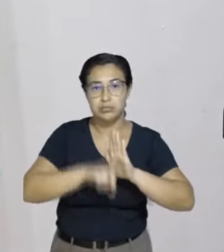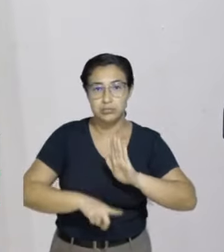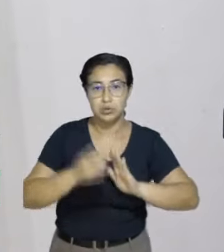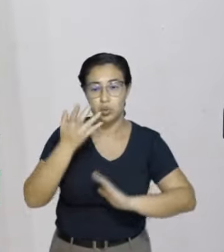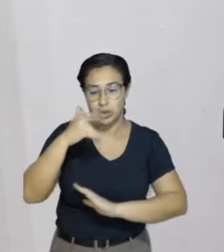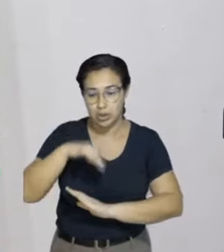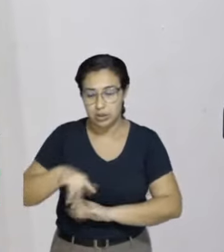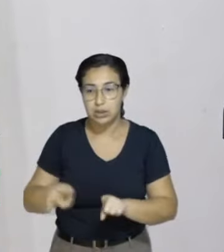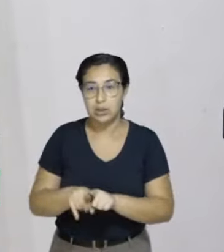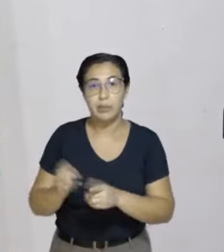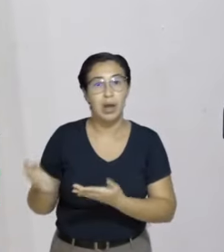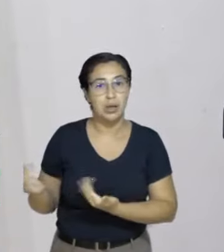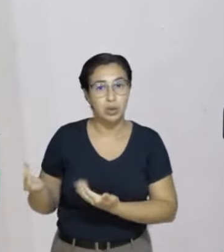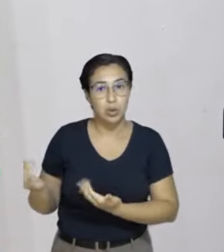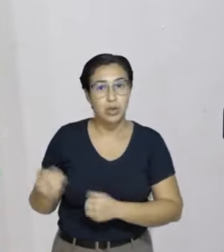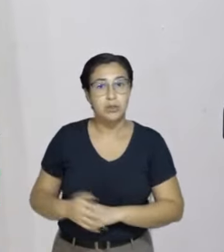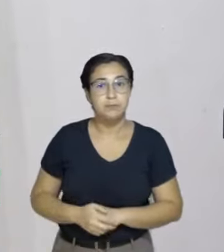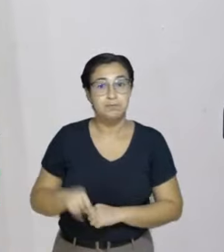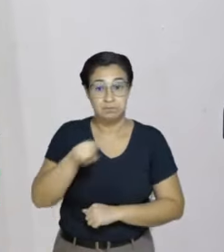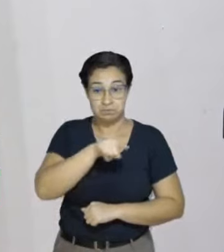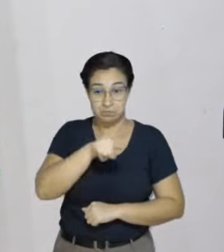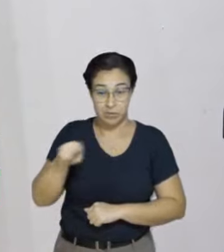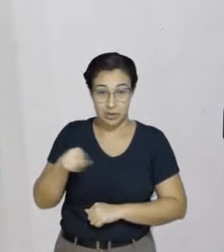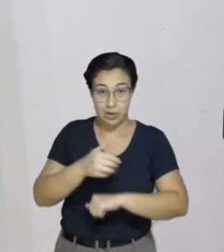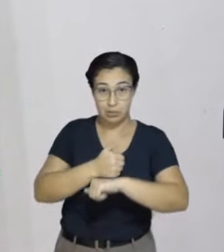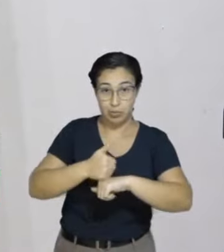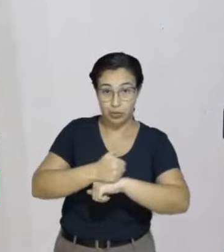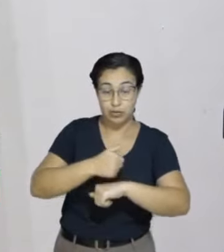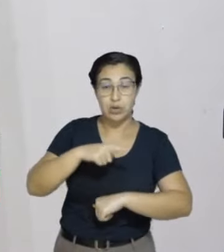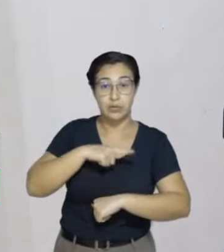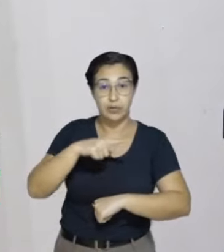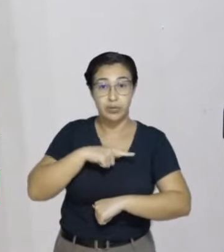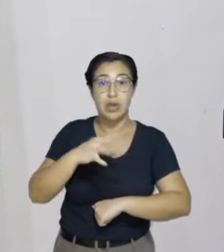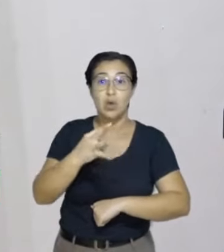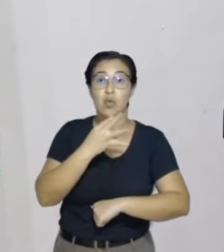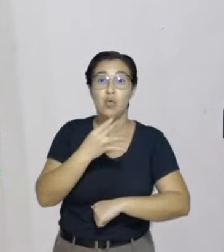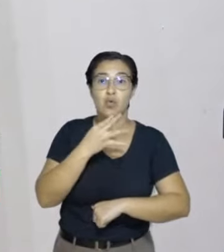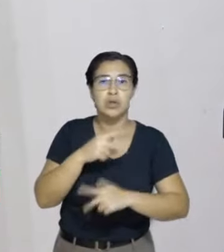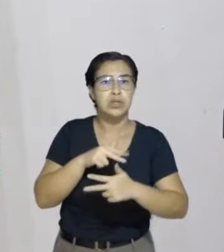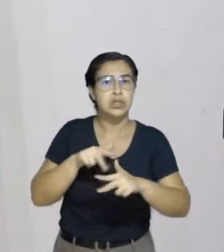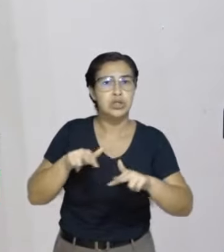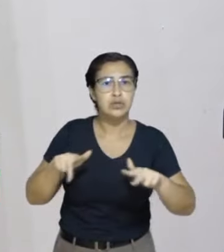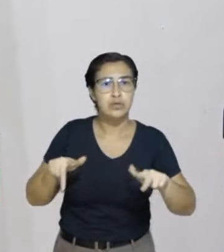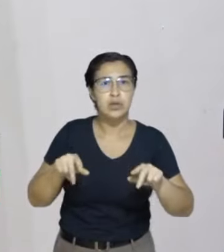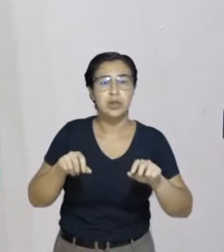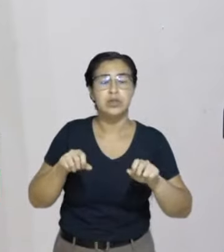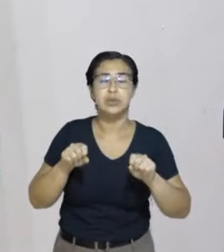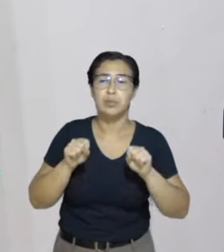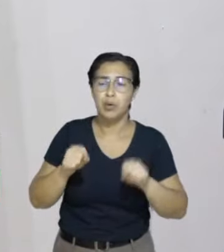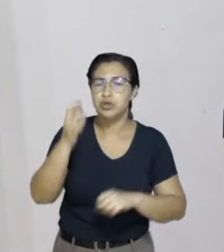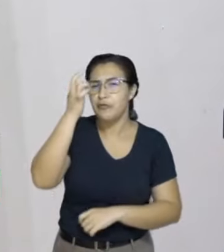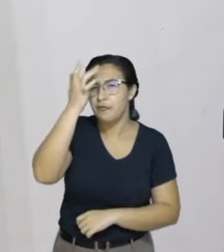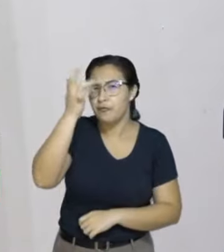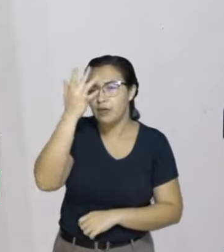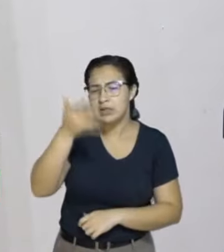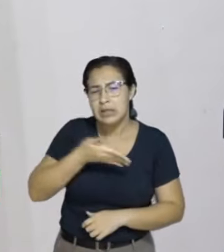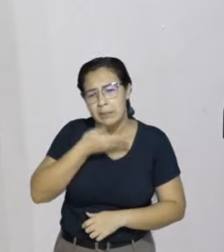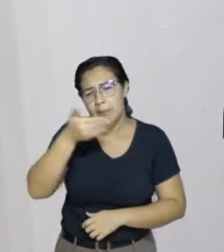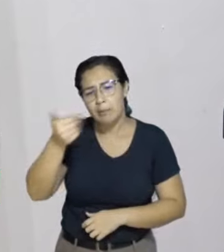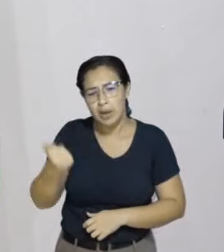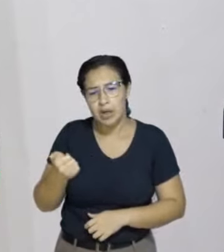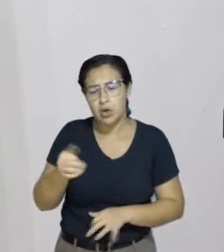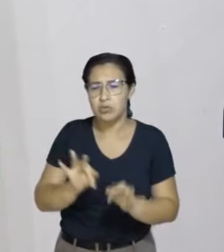e esses profissionais dispõem de conhecimentos para atuar justamente como facilitadores nas relações